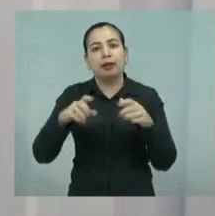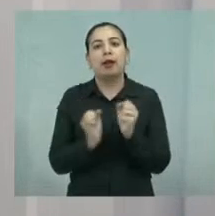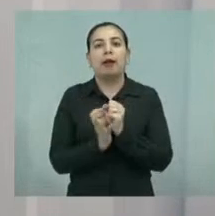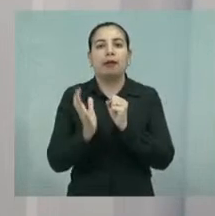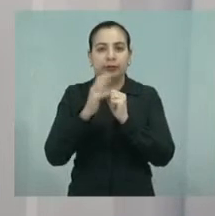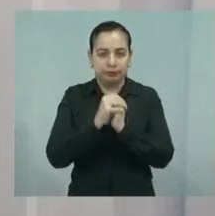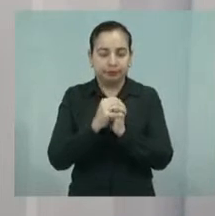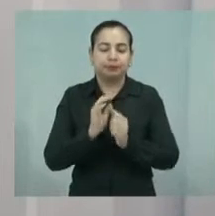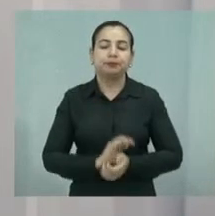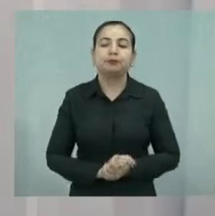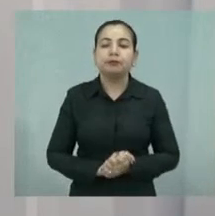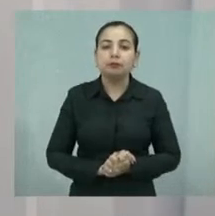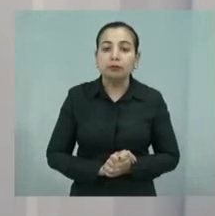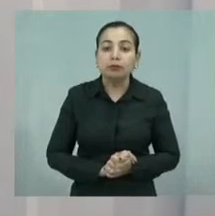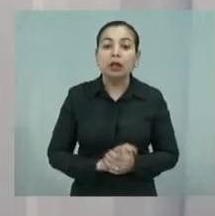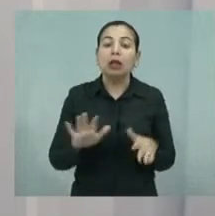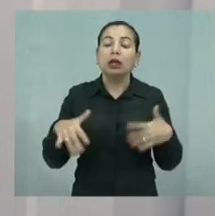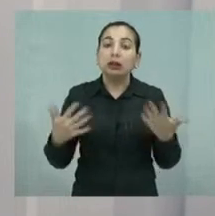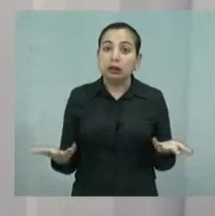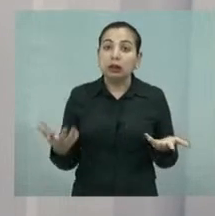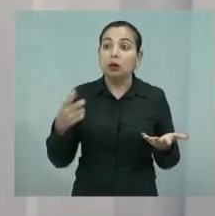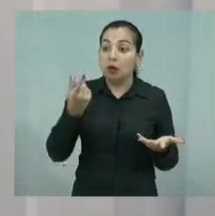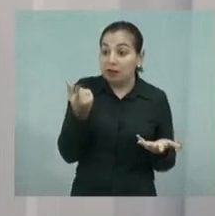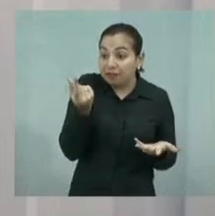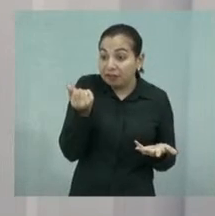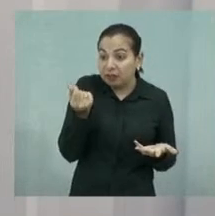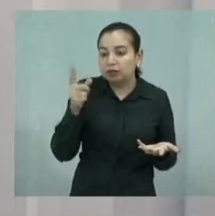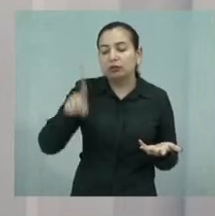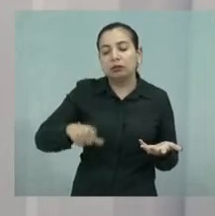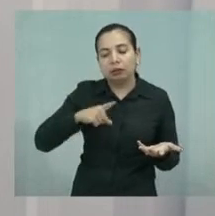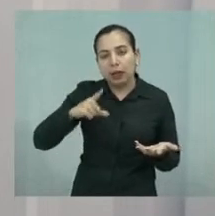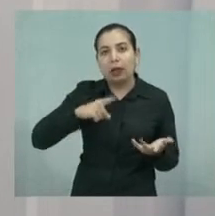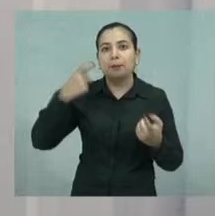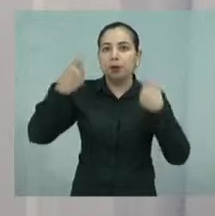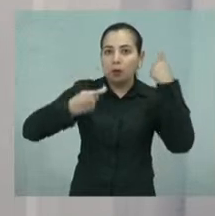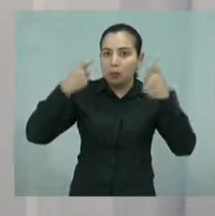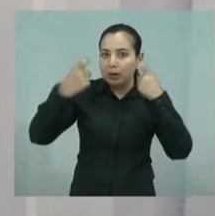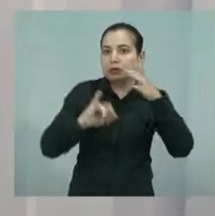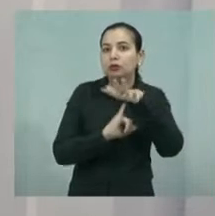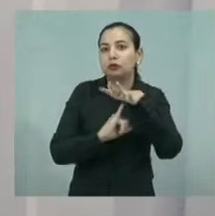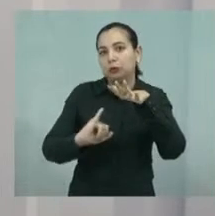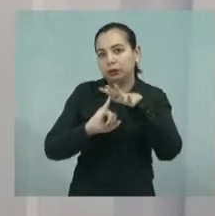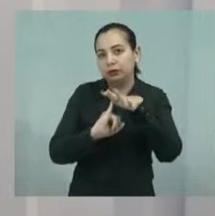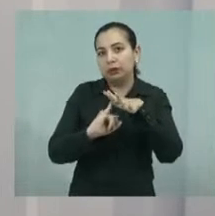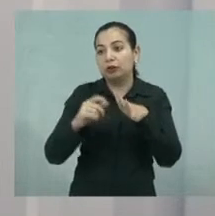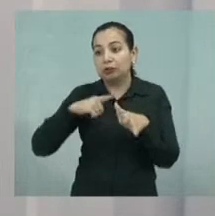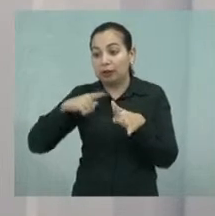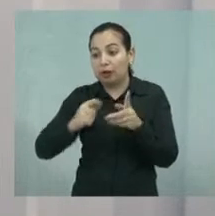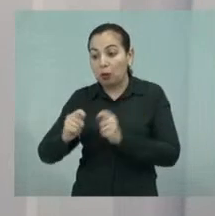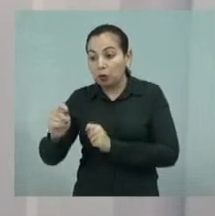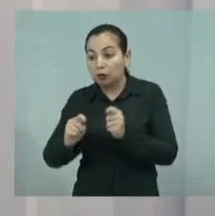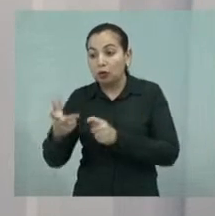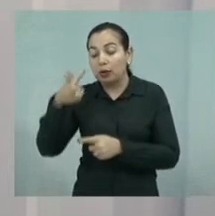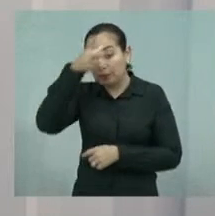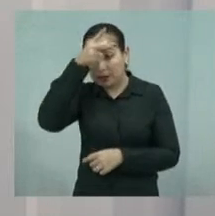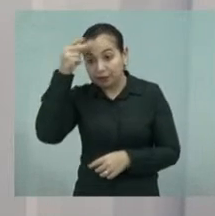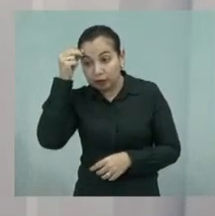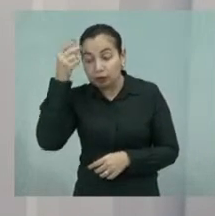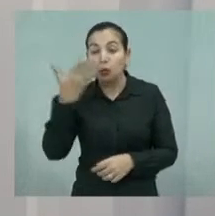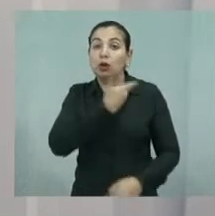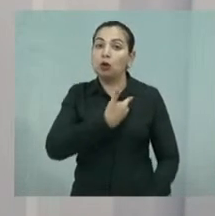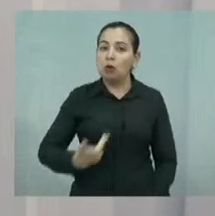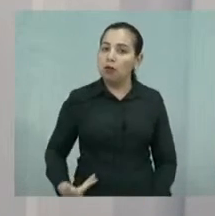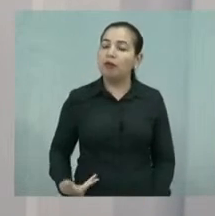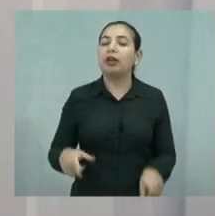bem mencionou, a preocupação dos órgãos de controle, das próprias prefeituras, das próprias estruturas de governo